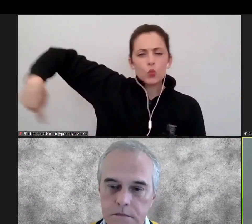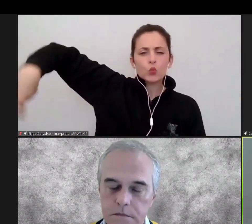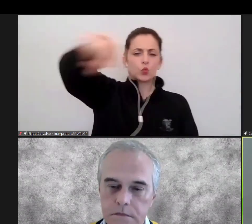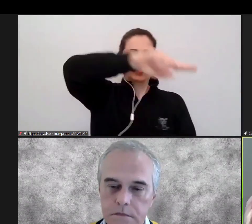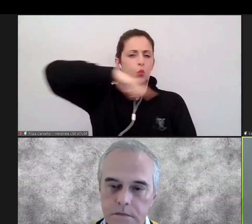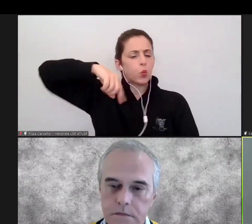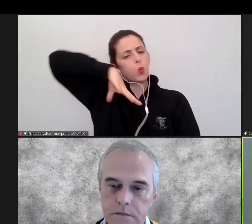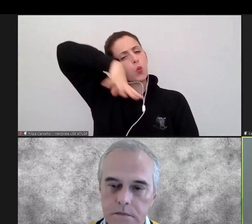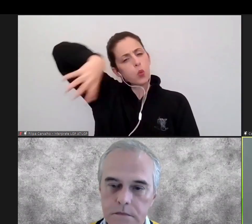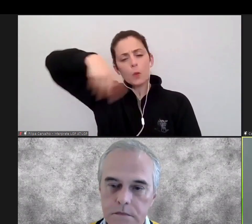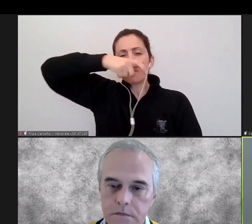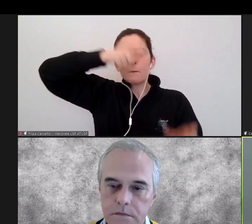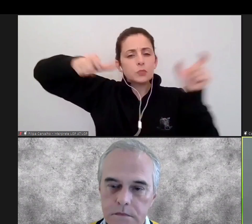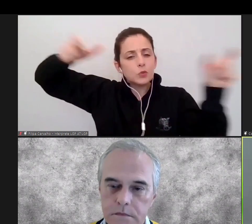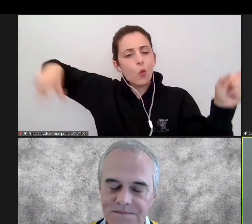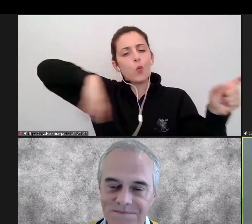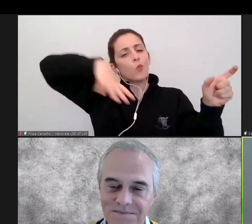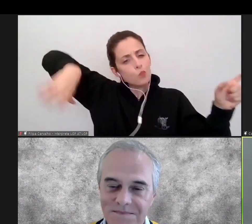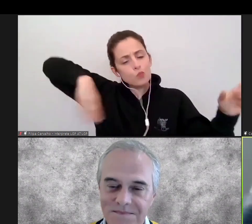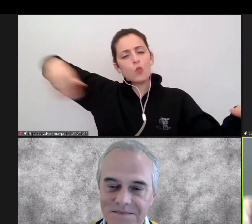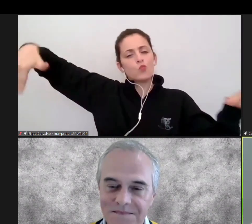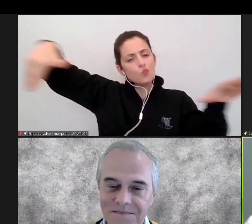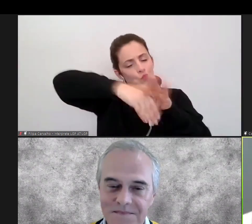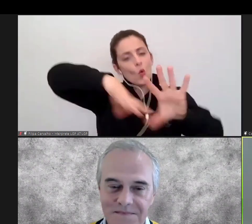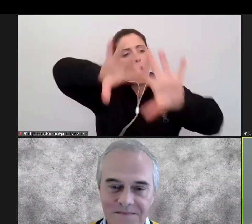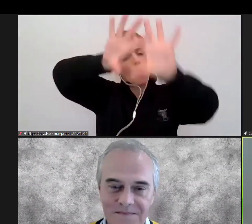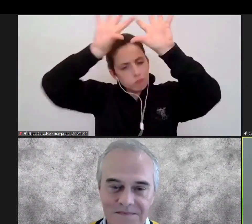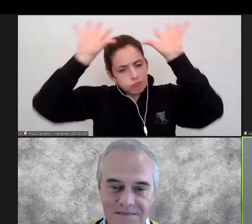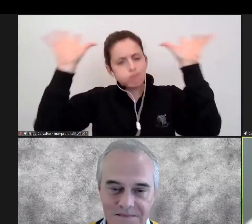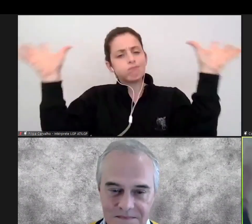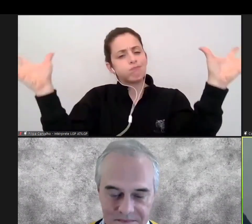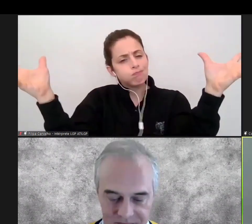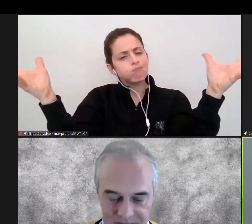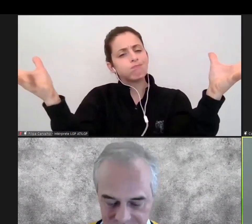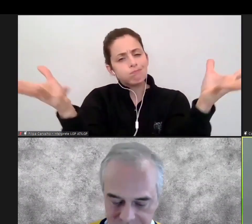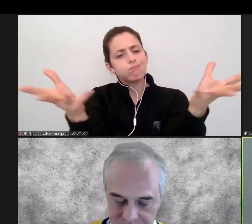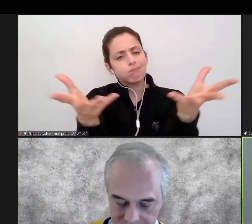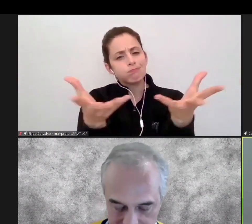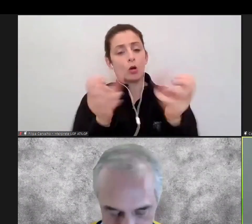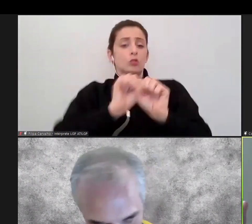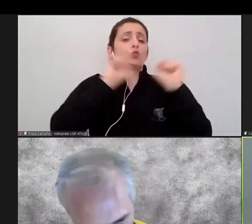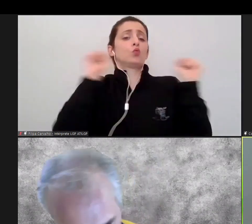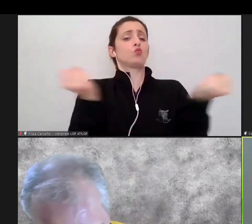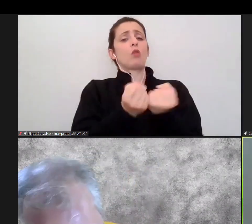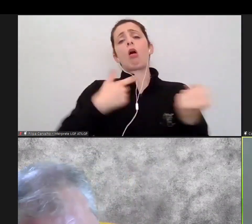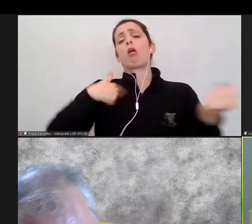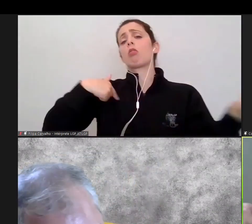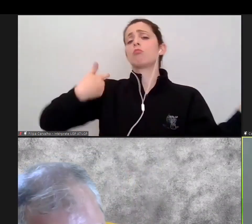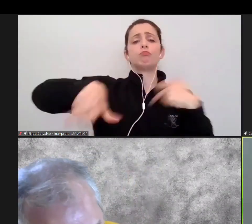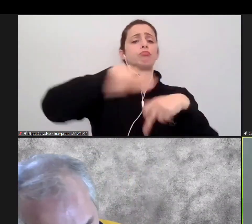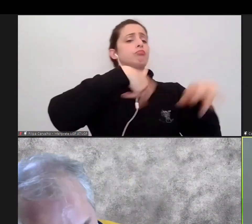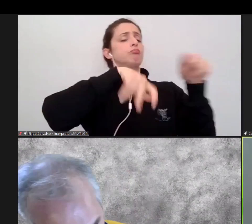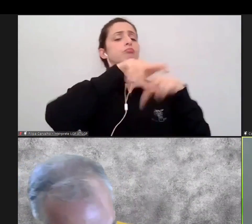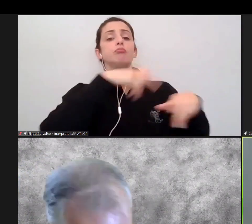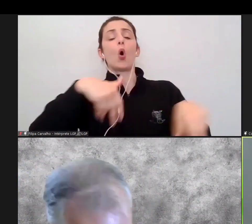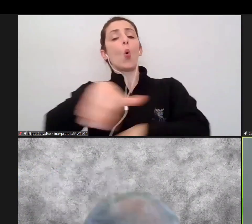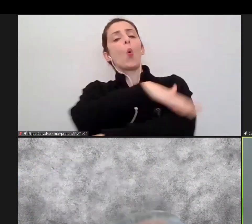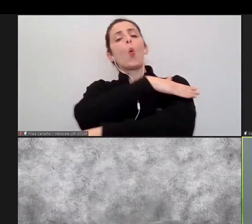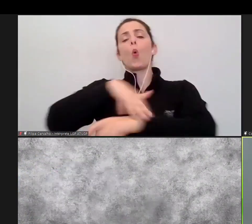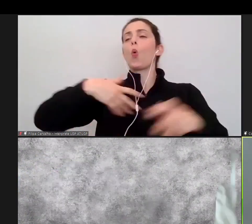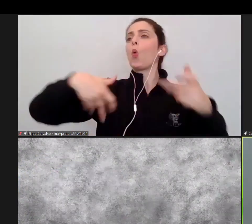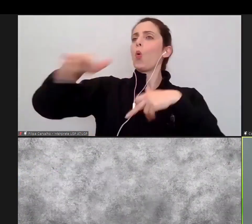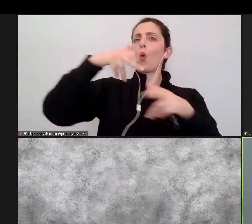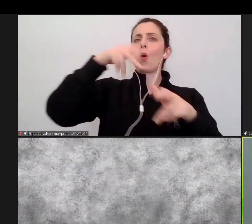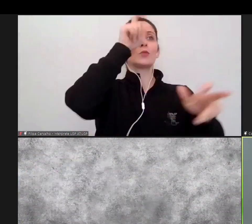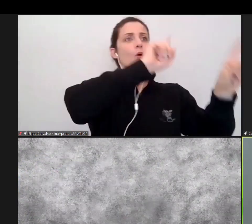mundo globalizado cada vez mais, em que todos fazemos parte de uma sociedade. Nós hoje andamos na rua e a rua é diversa e,